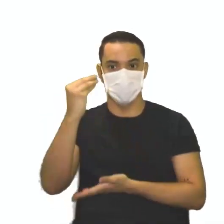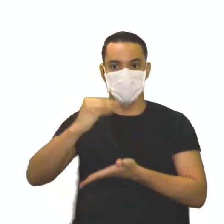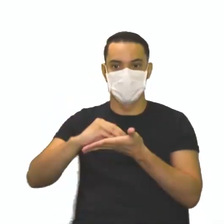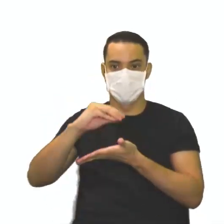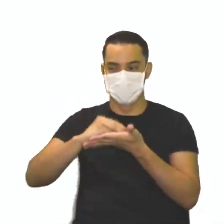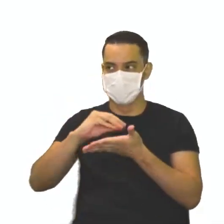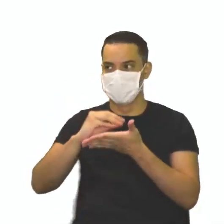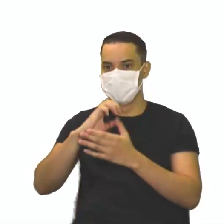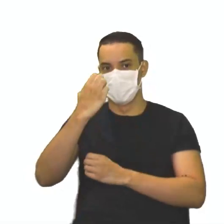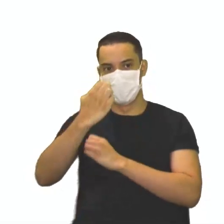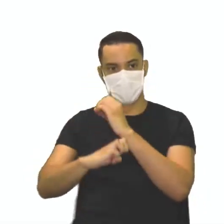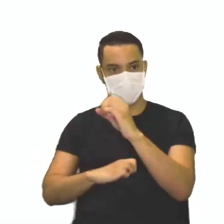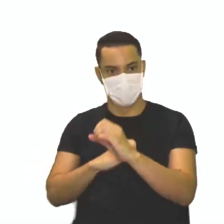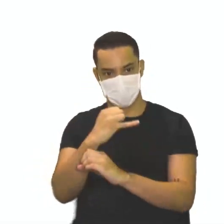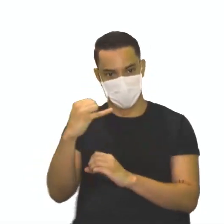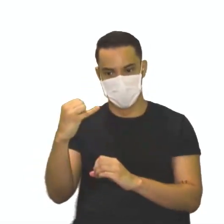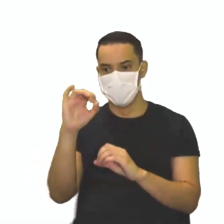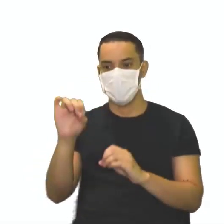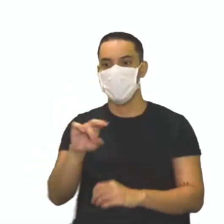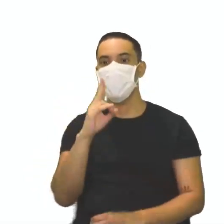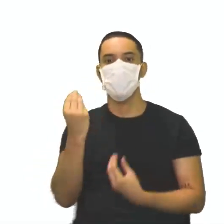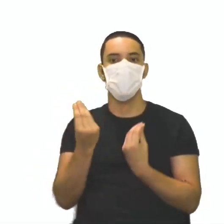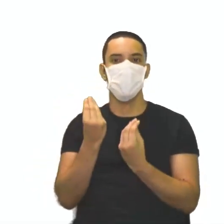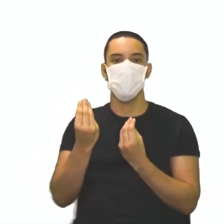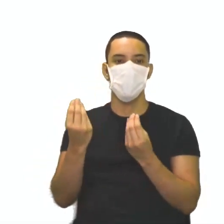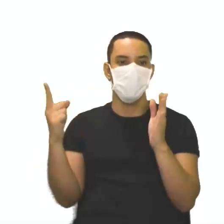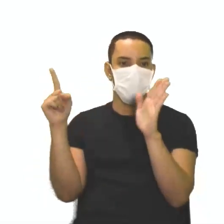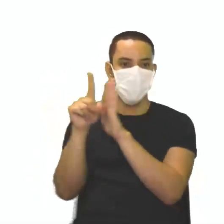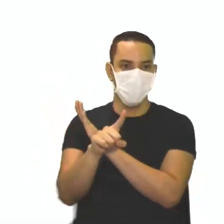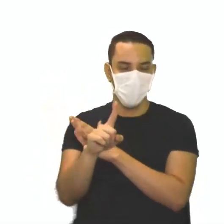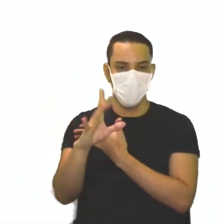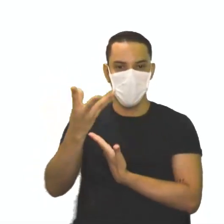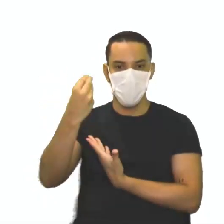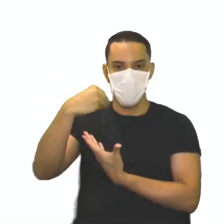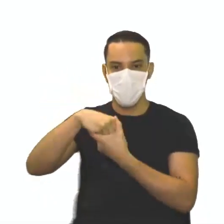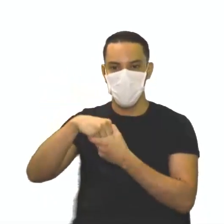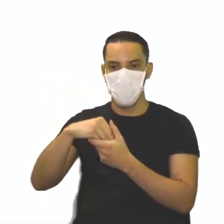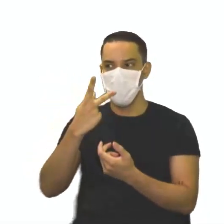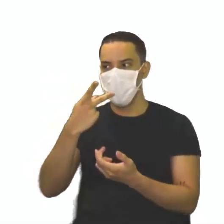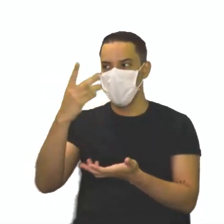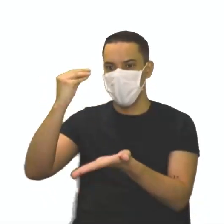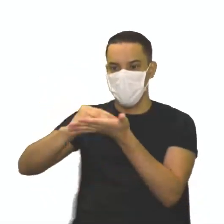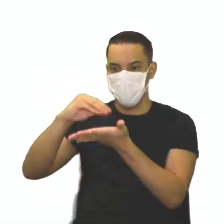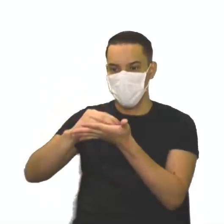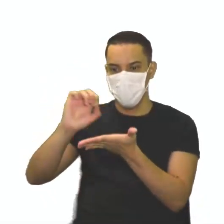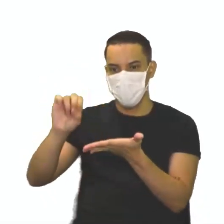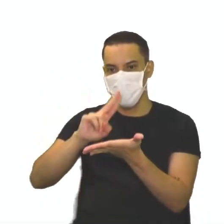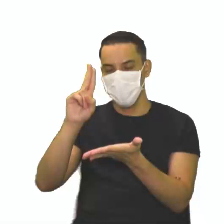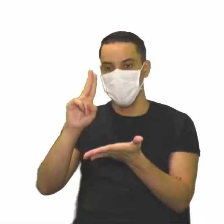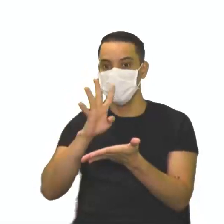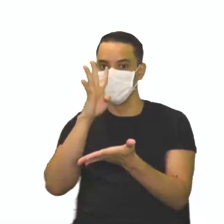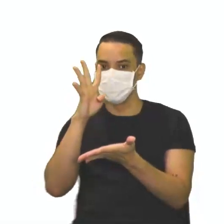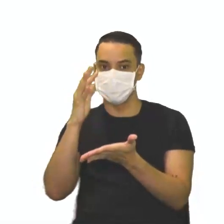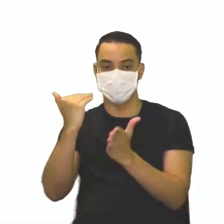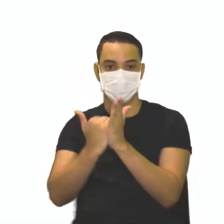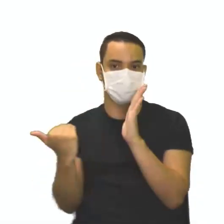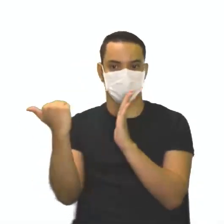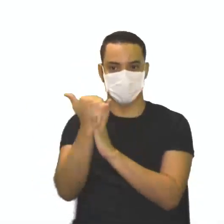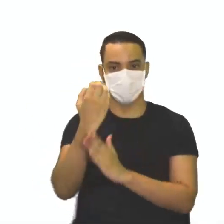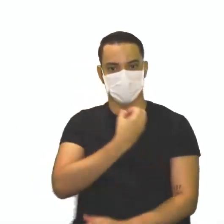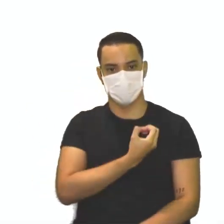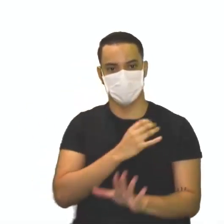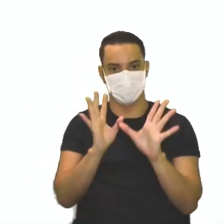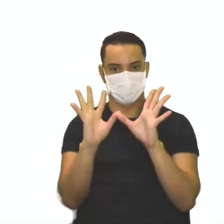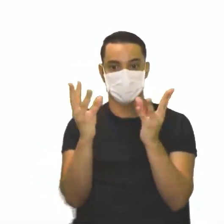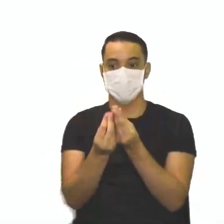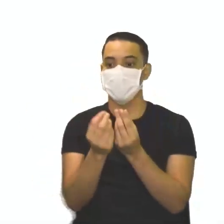de elétrons, ou como ele está perguntando aqui, ó, é falta, é excesso, é número, é